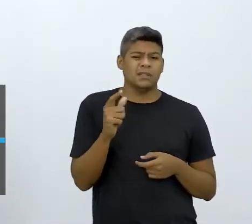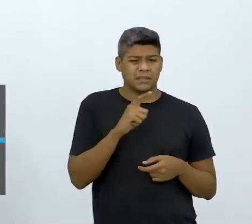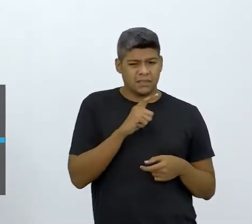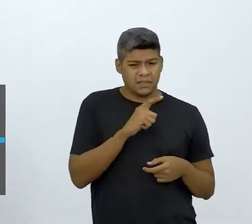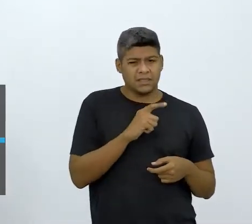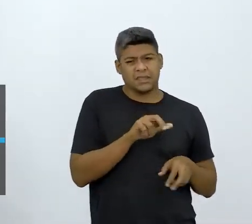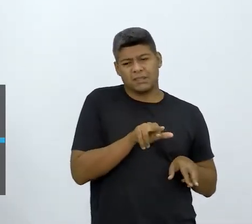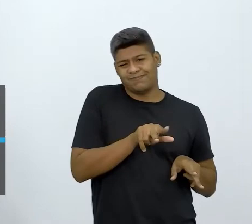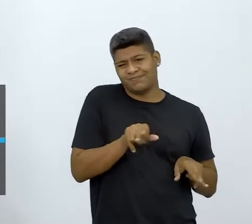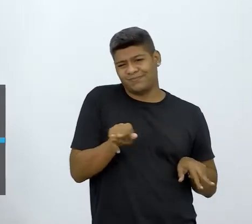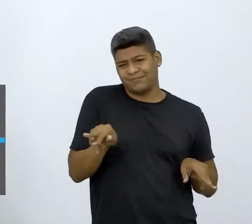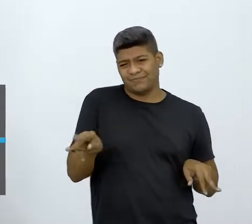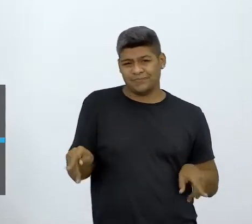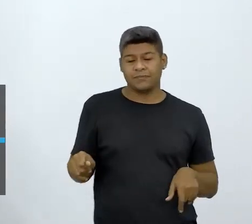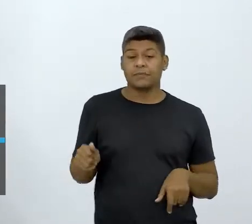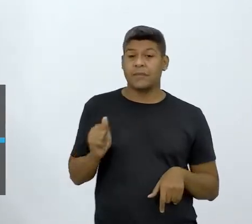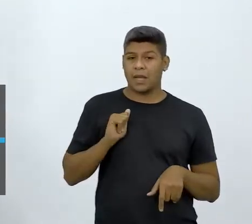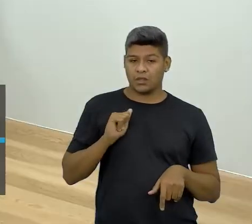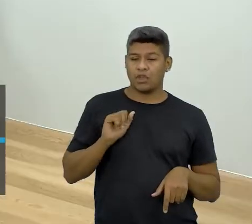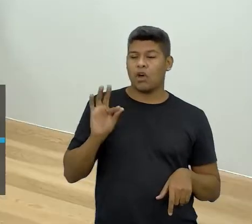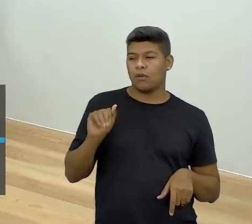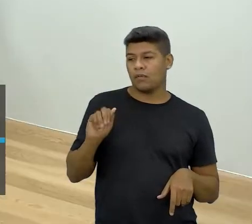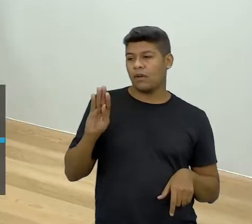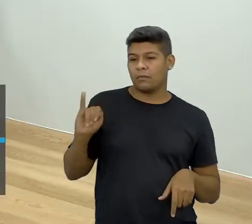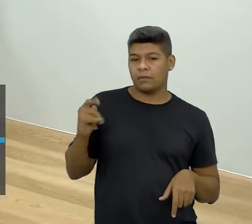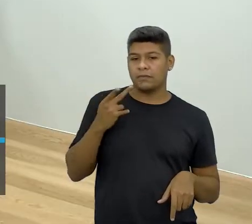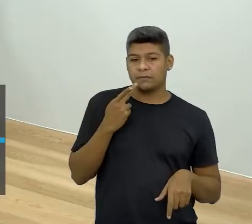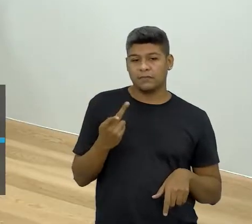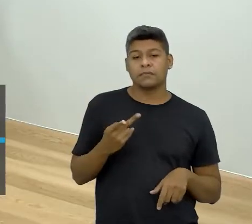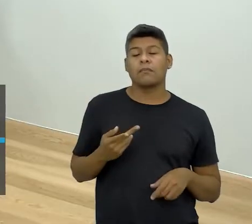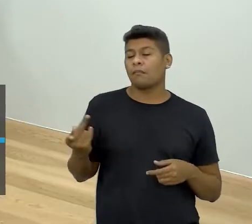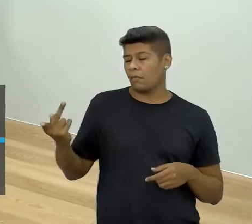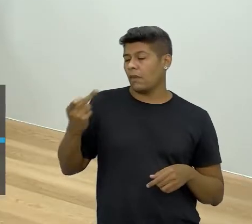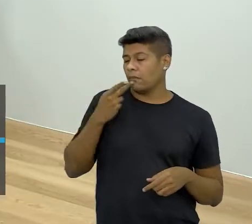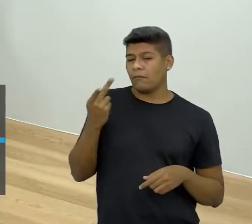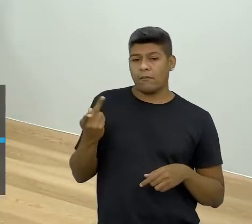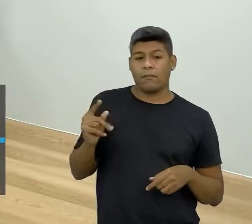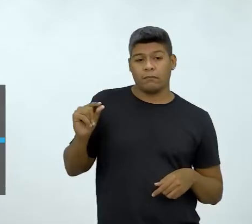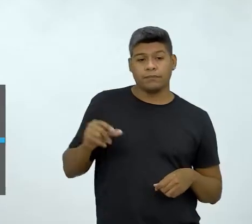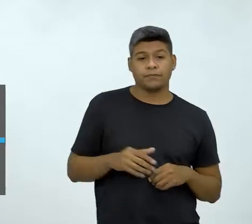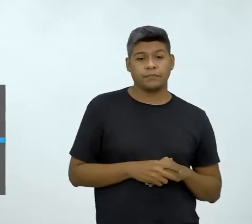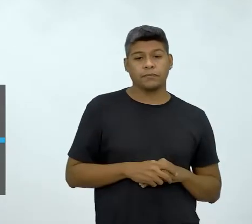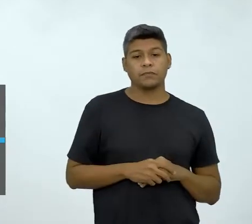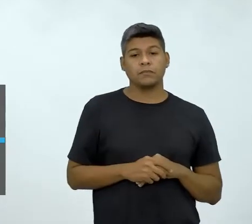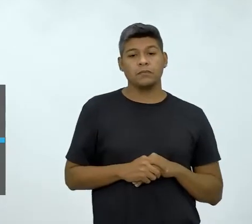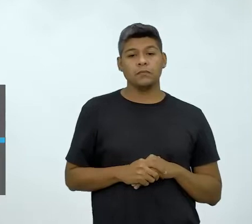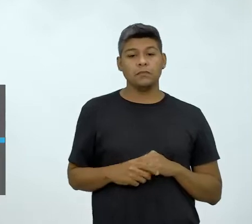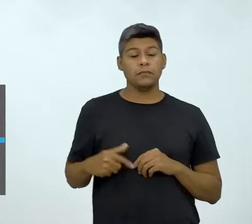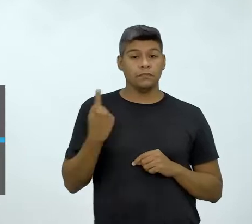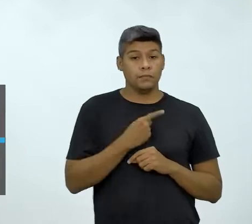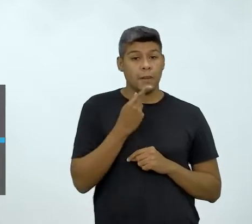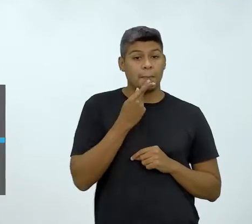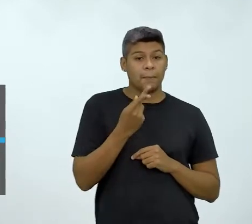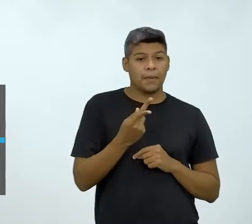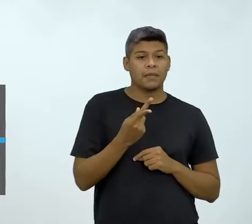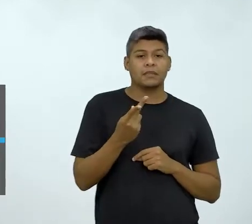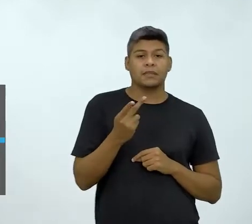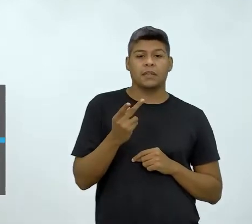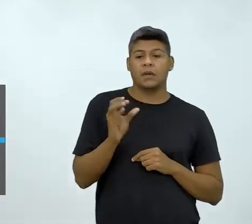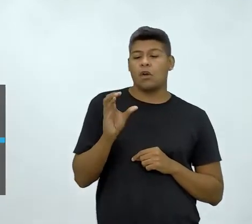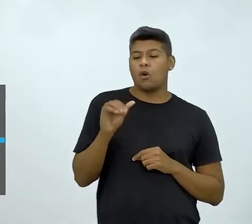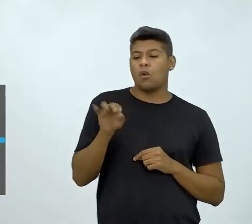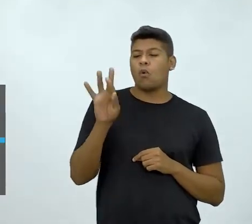jovens. Fabi, eu adoro escutar a Fabi falando sobre as contraculturas. Conta um pouco para eles. Quando a gente pensa em contracultura, né, eu